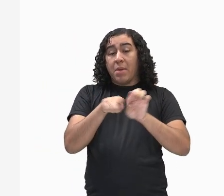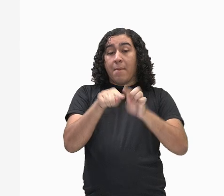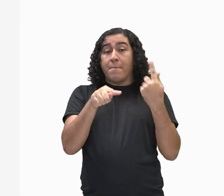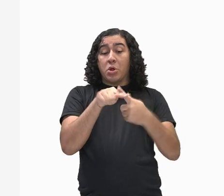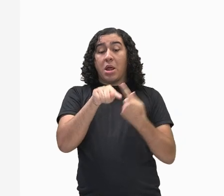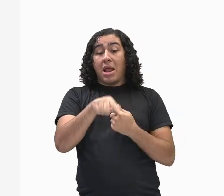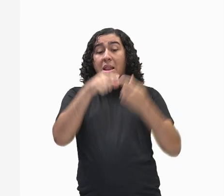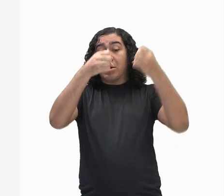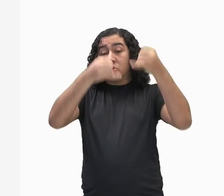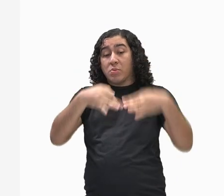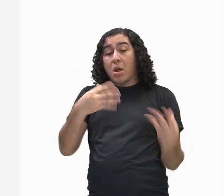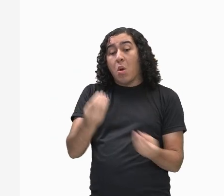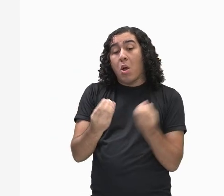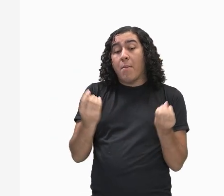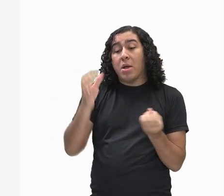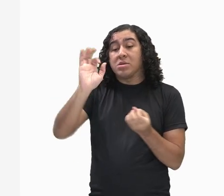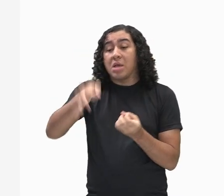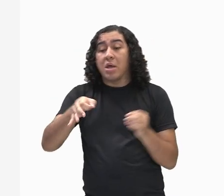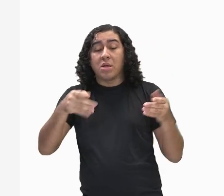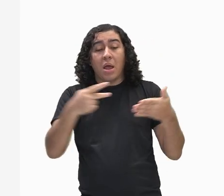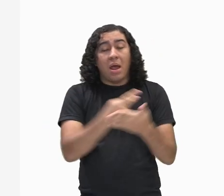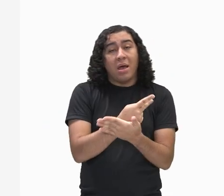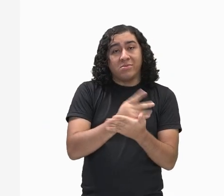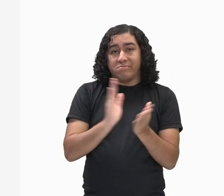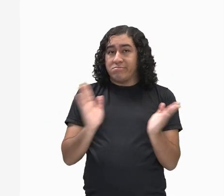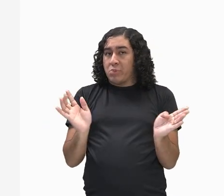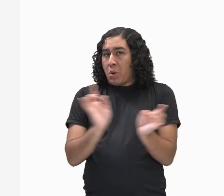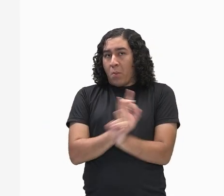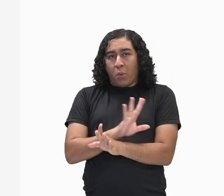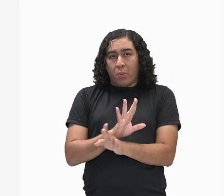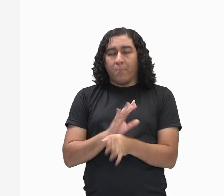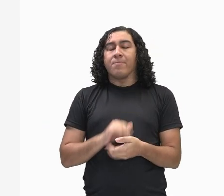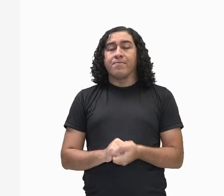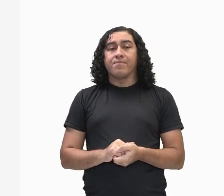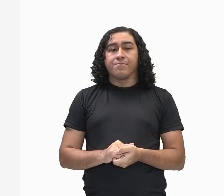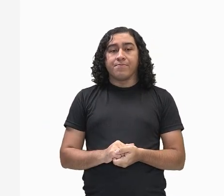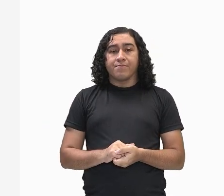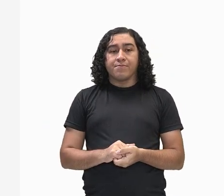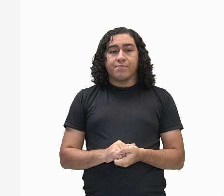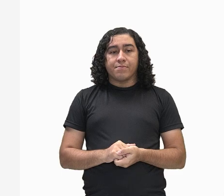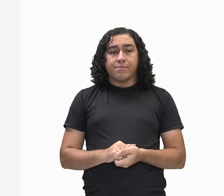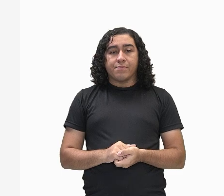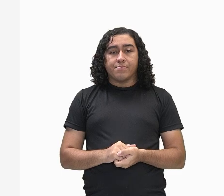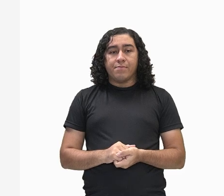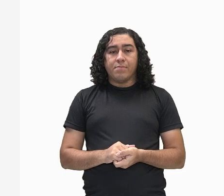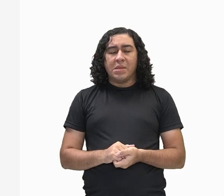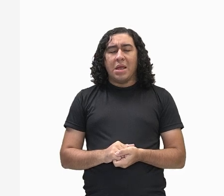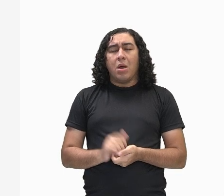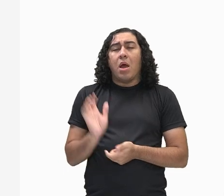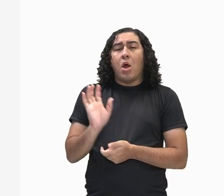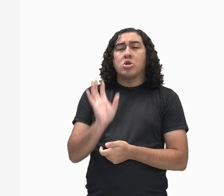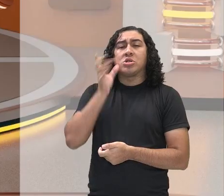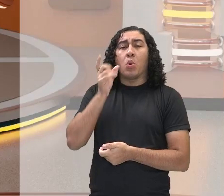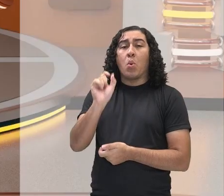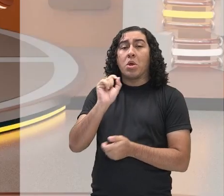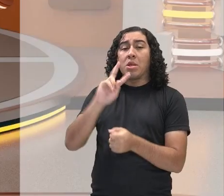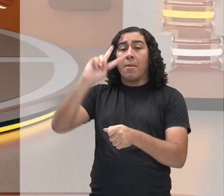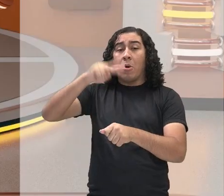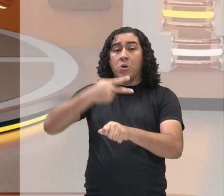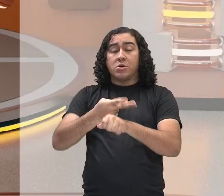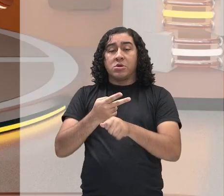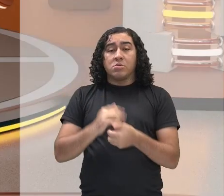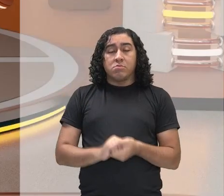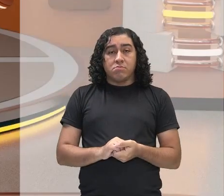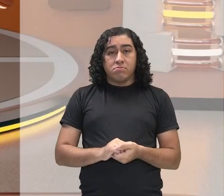o que era certo e o que era errado. Perfeito, então? Aí, o que acontece? Nós chegamos